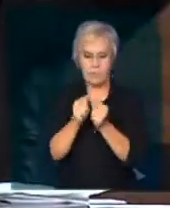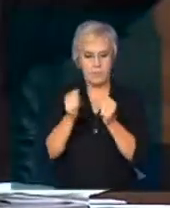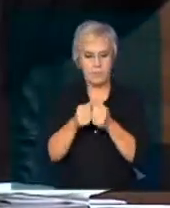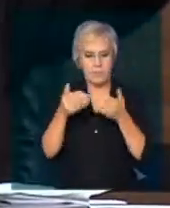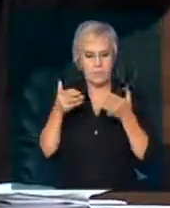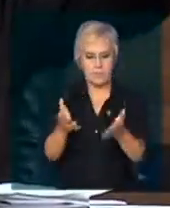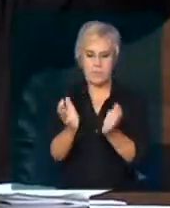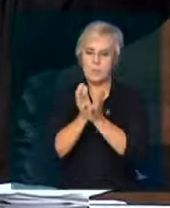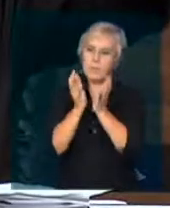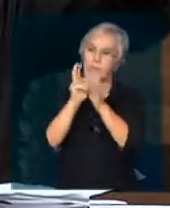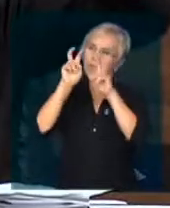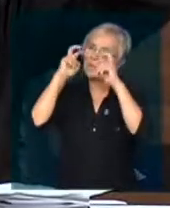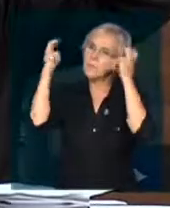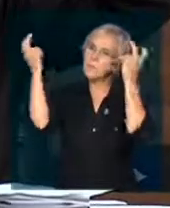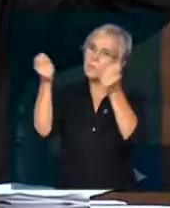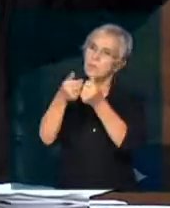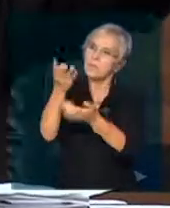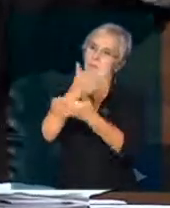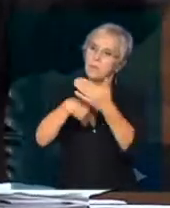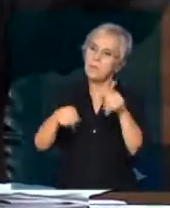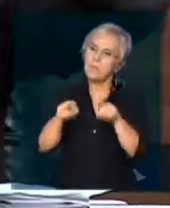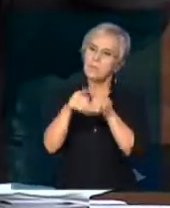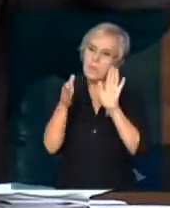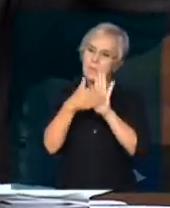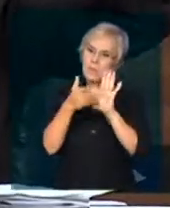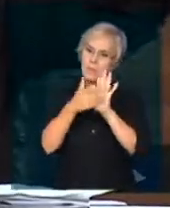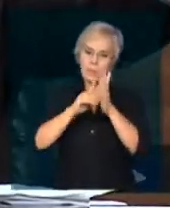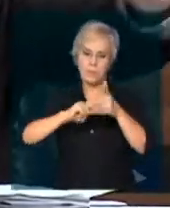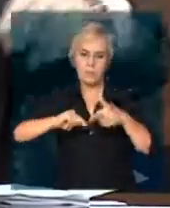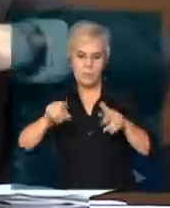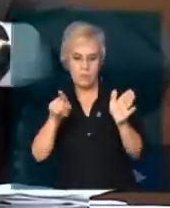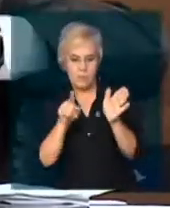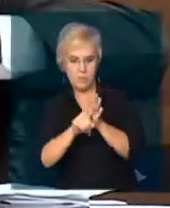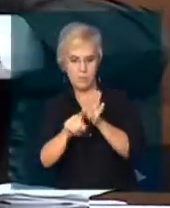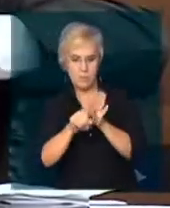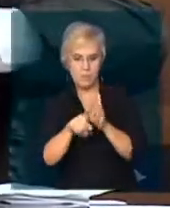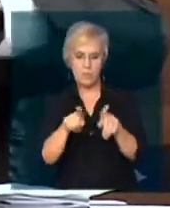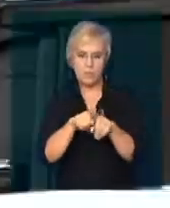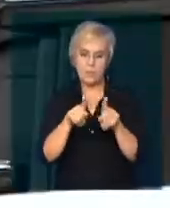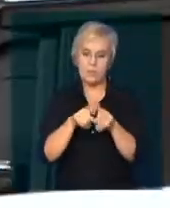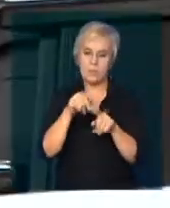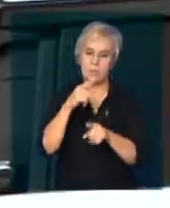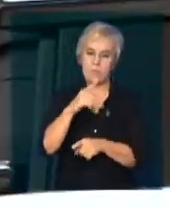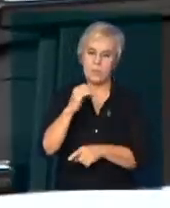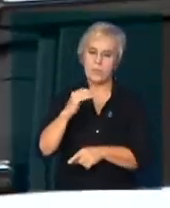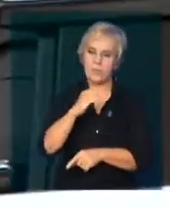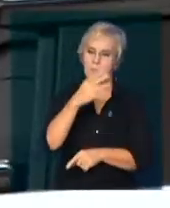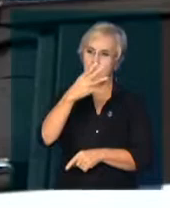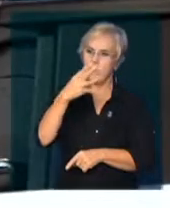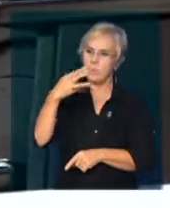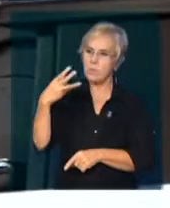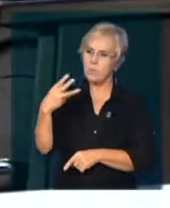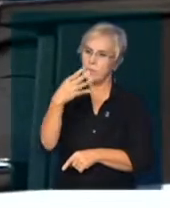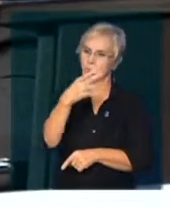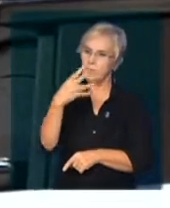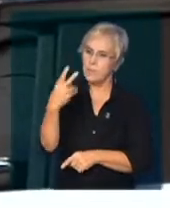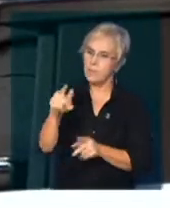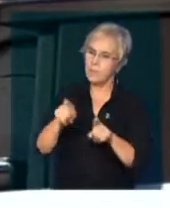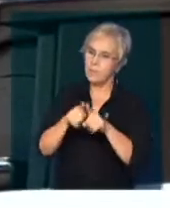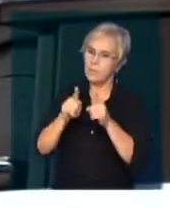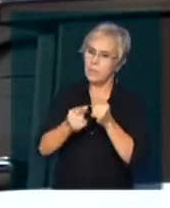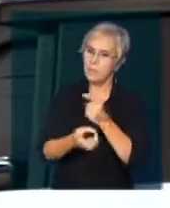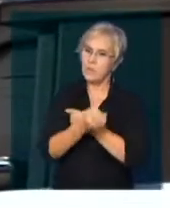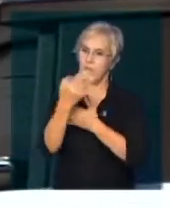participando, aqueles que têm defesa das suas propostas, a PEC 82, a PEC 443 e muitas outras, que, como